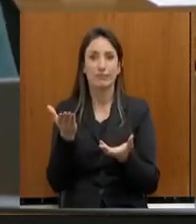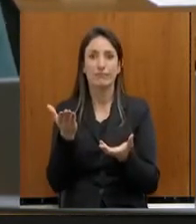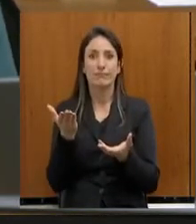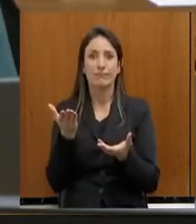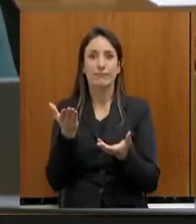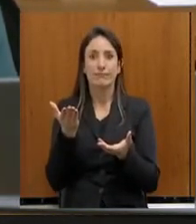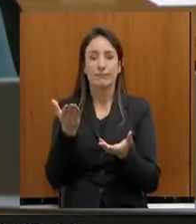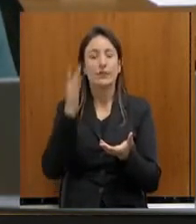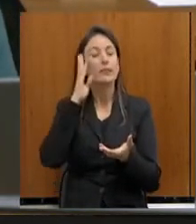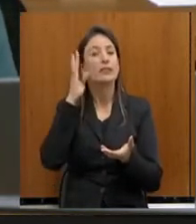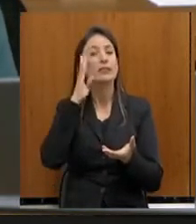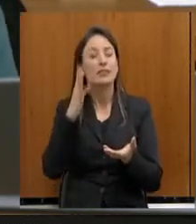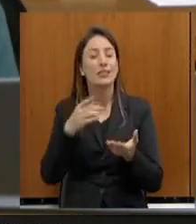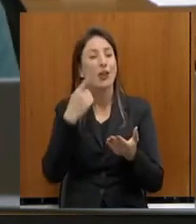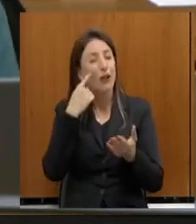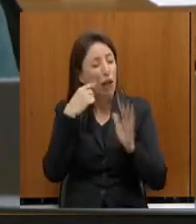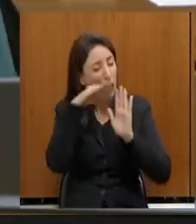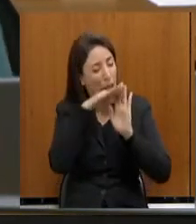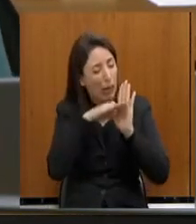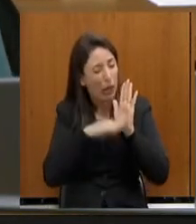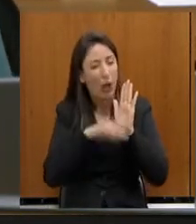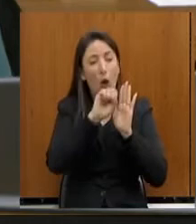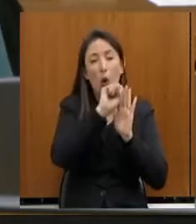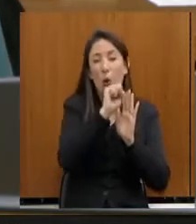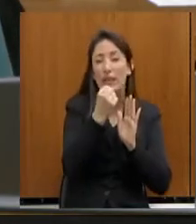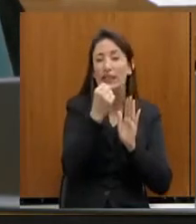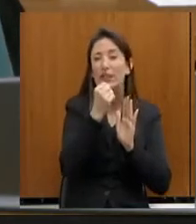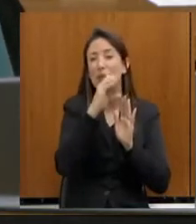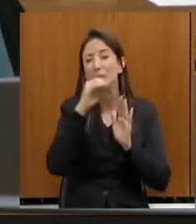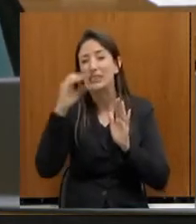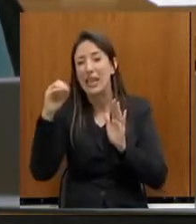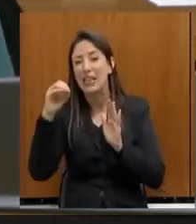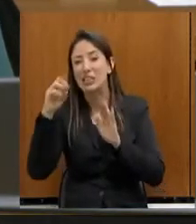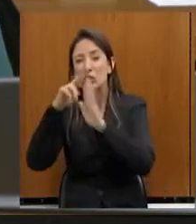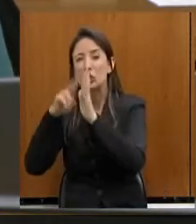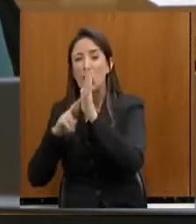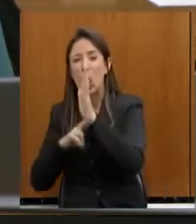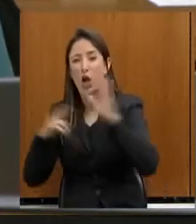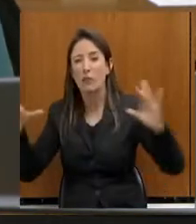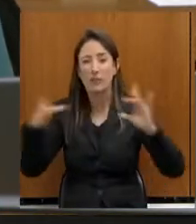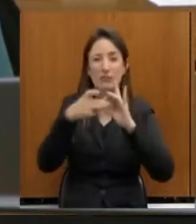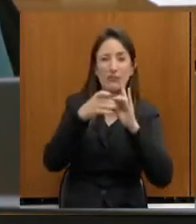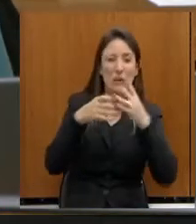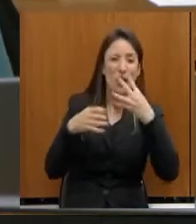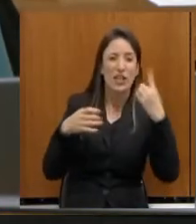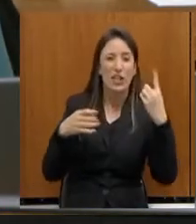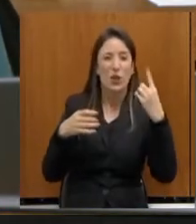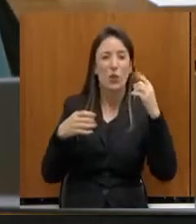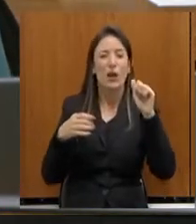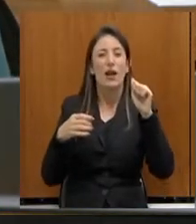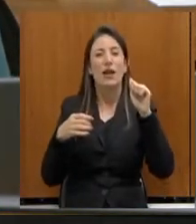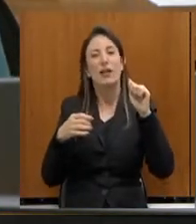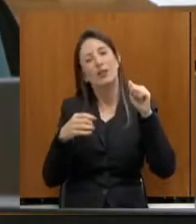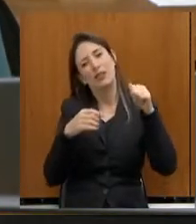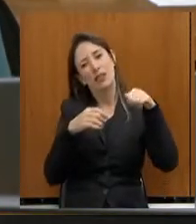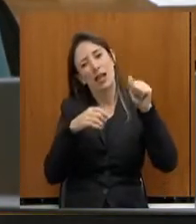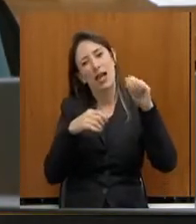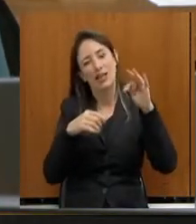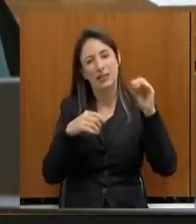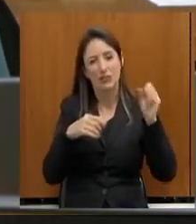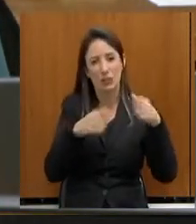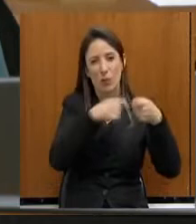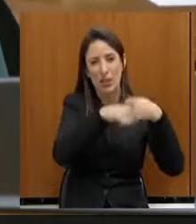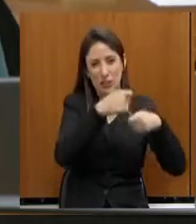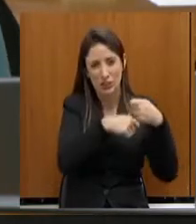interessa 800 normas para 41 atos autorizativos não é o poder público não é o cidadão que